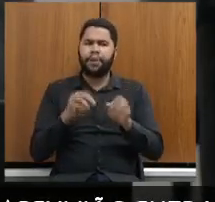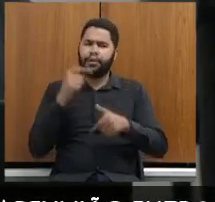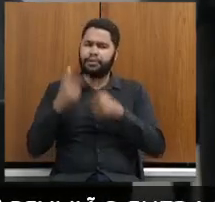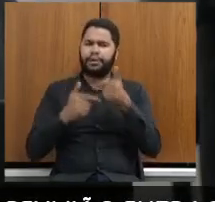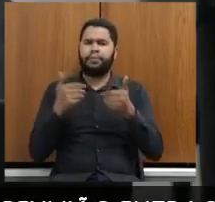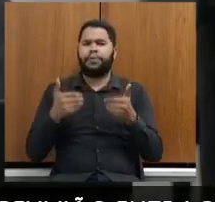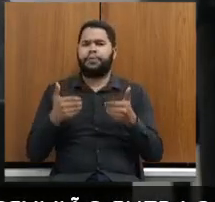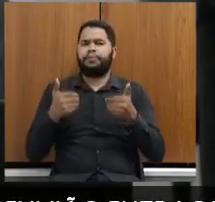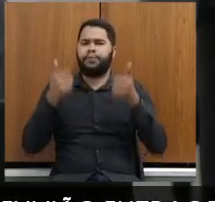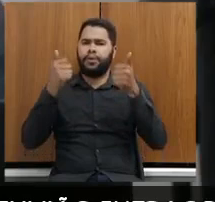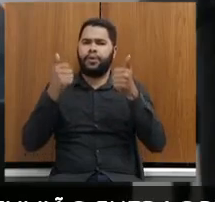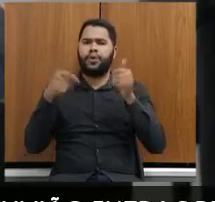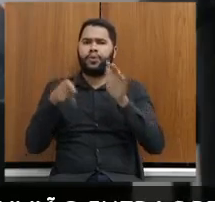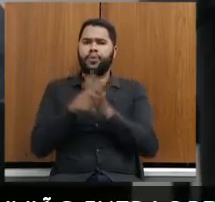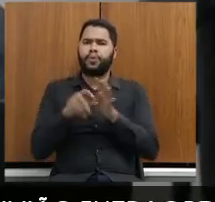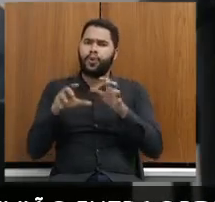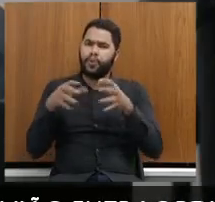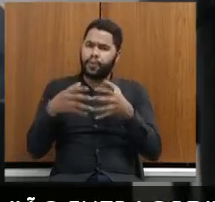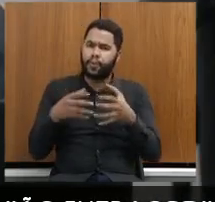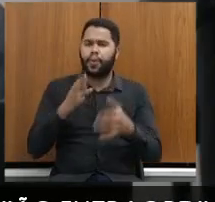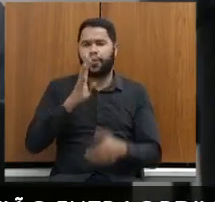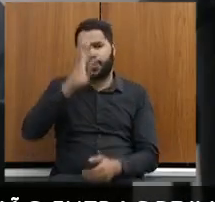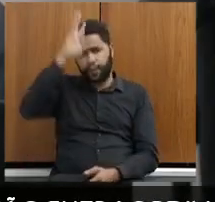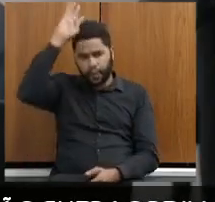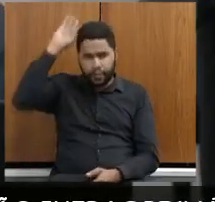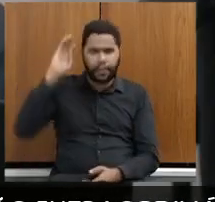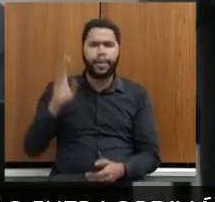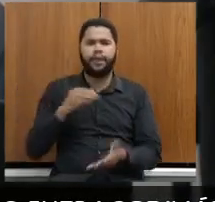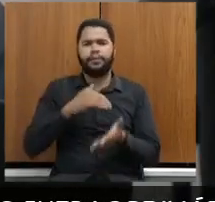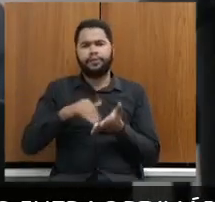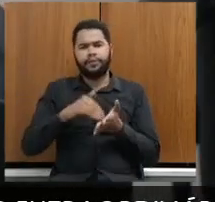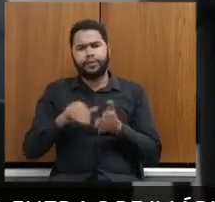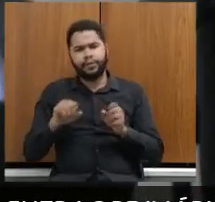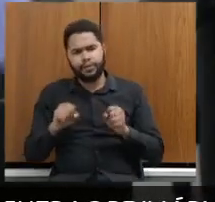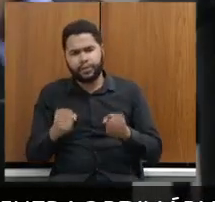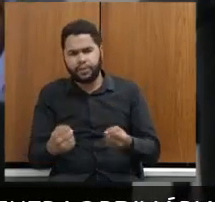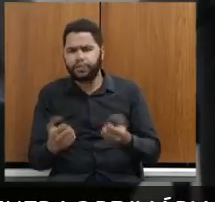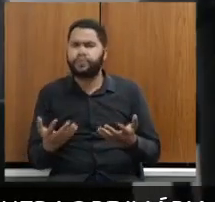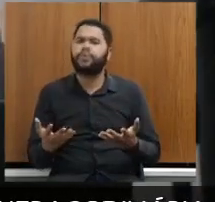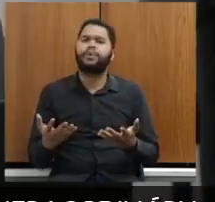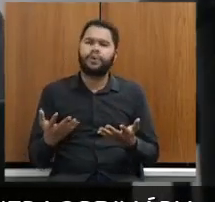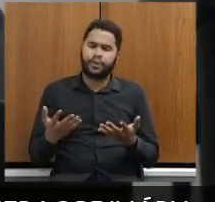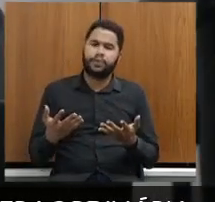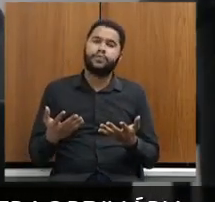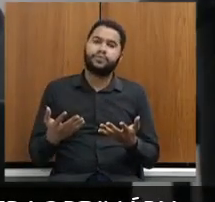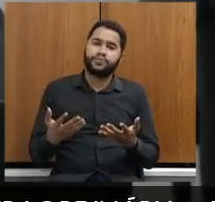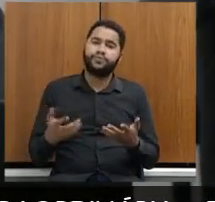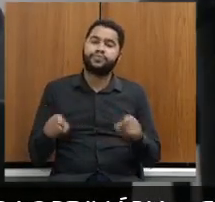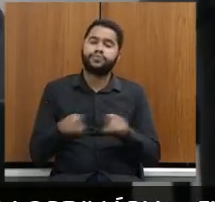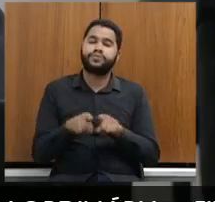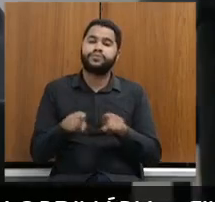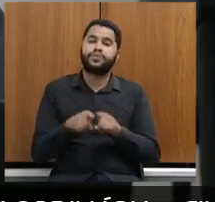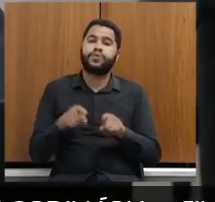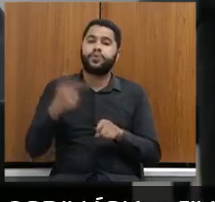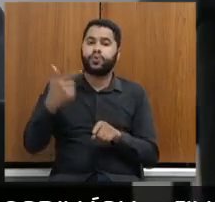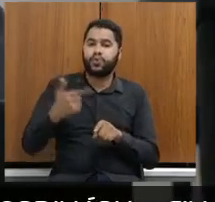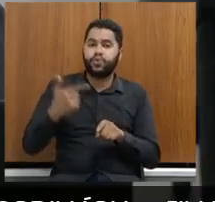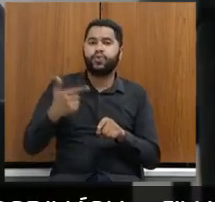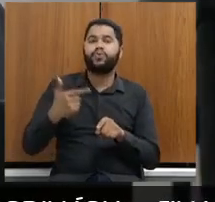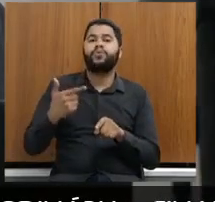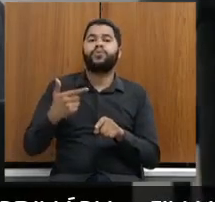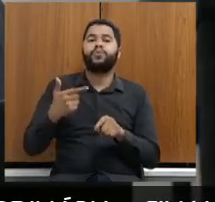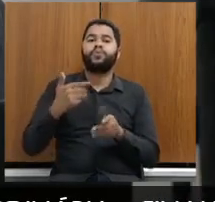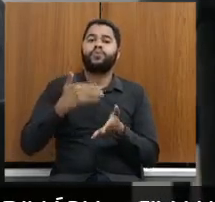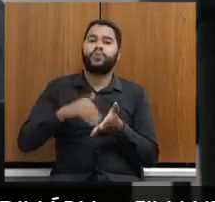comandando o bombeiro da Polícia Militar o chá da Polícia Civil o secretário de segurança o subsecretário